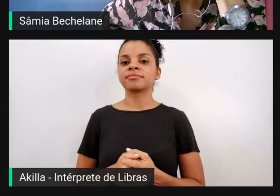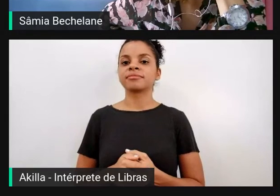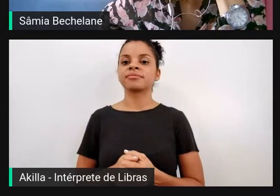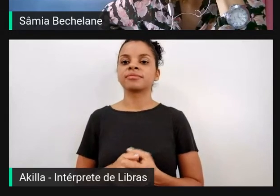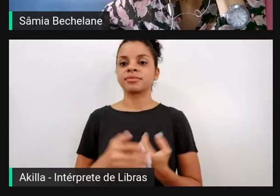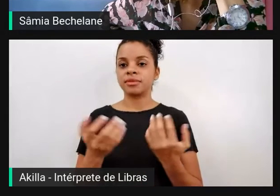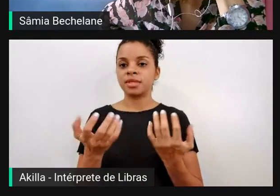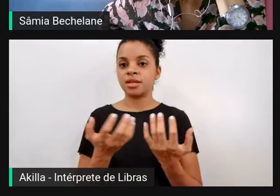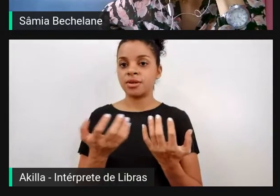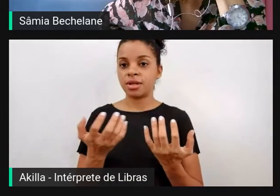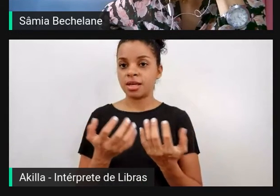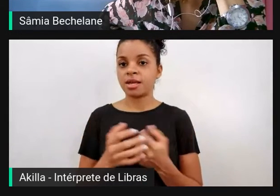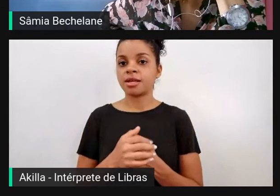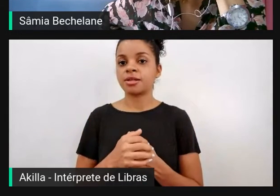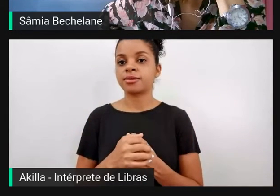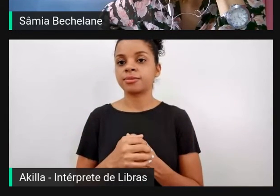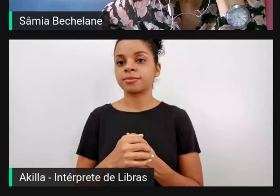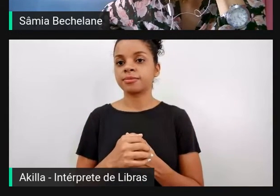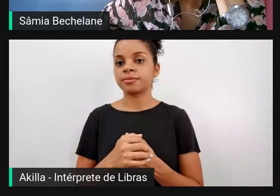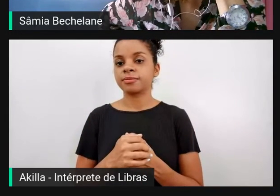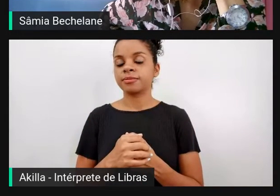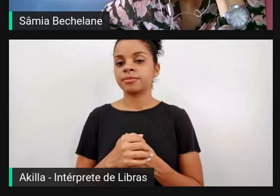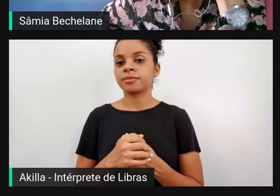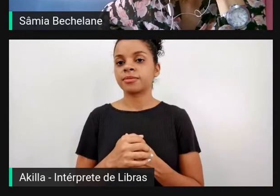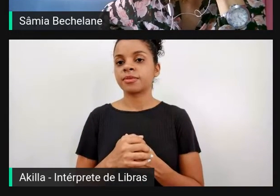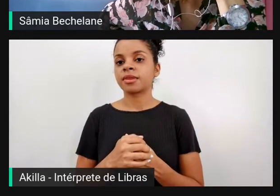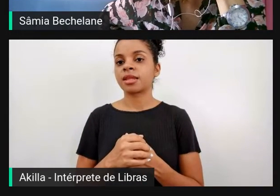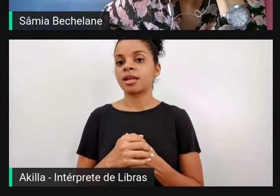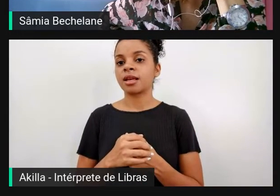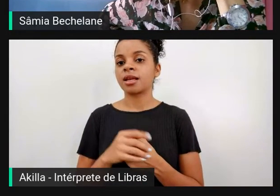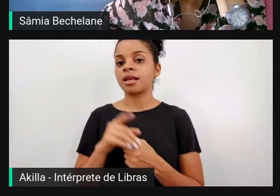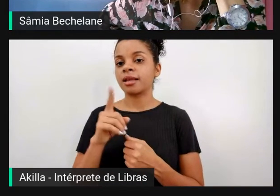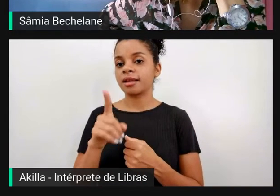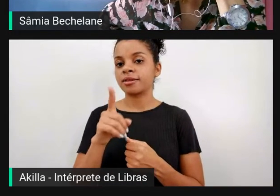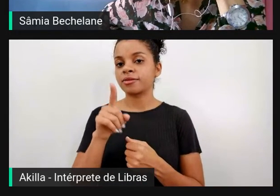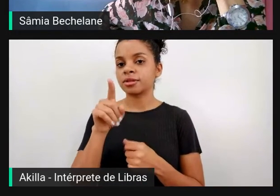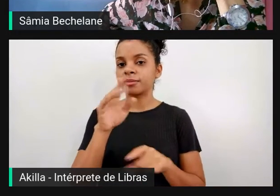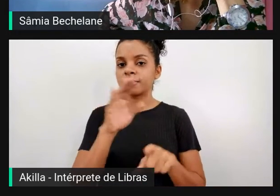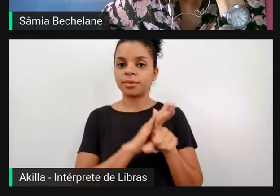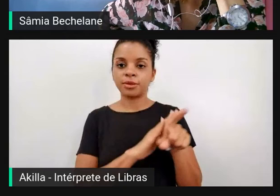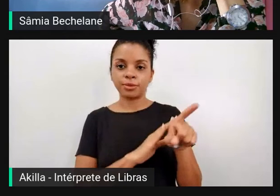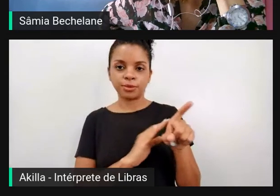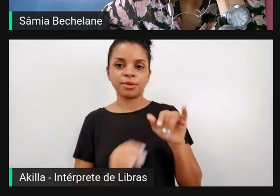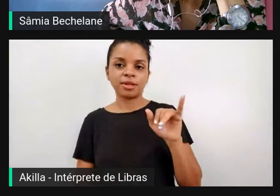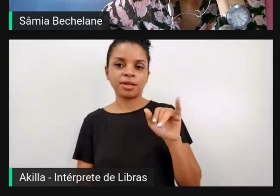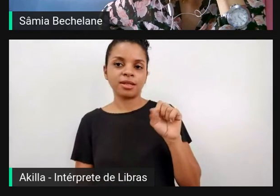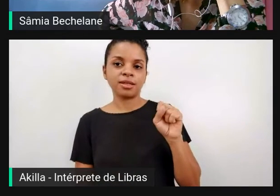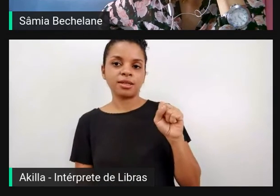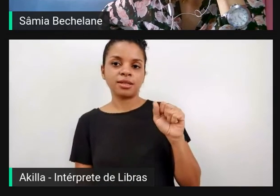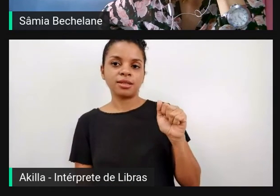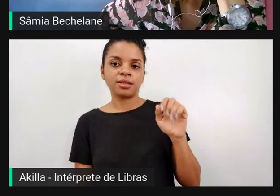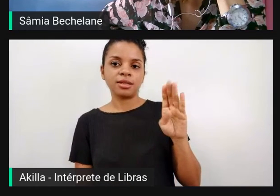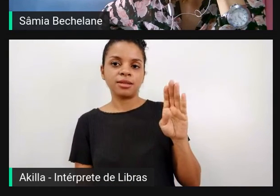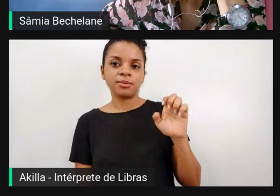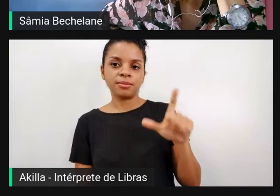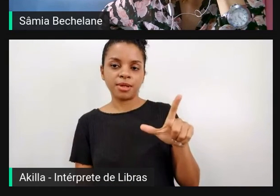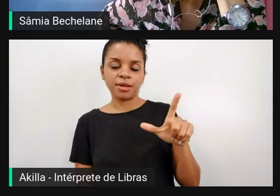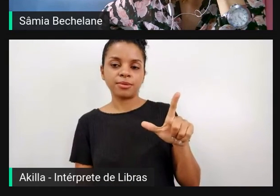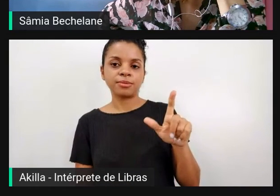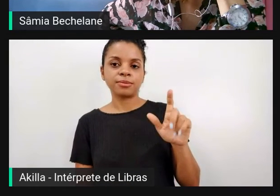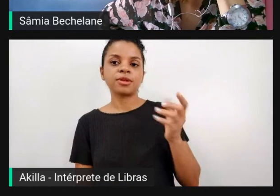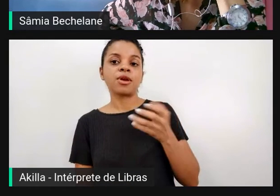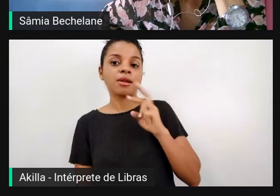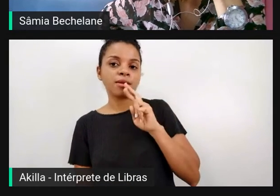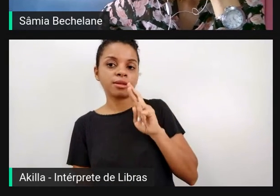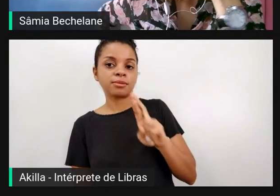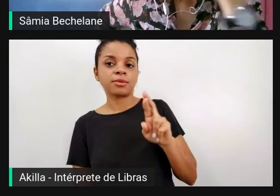fazer, André, se você me permite, um adendo à pergunta que você fez para a Isabel, porque eu também faço parte da equipe do Comprove, então eu tenho como dizer